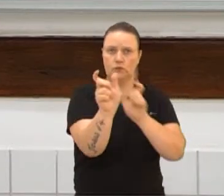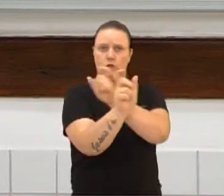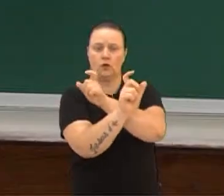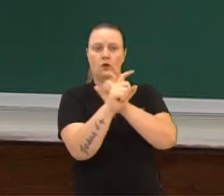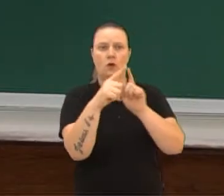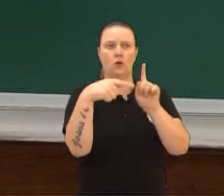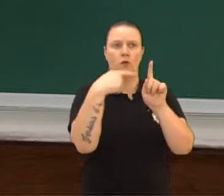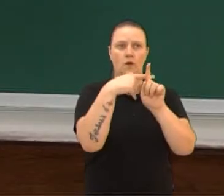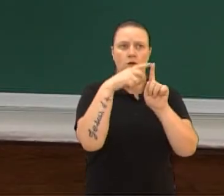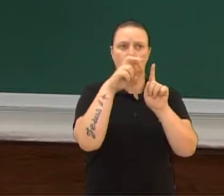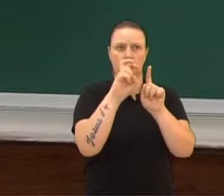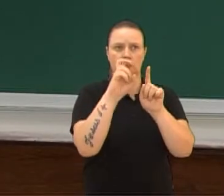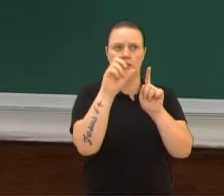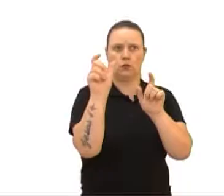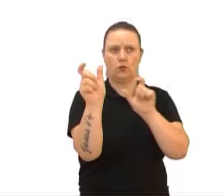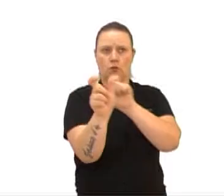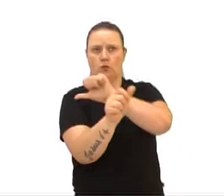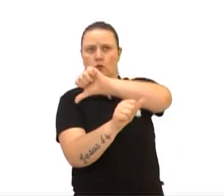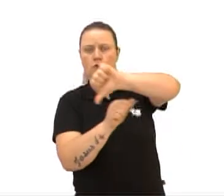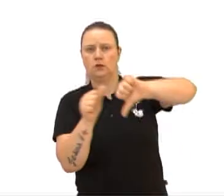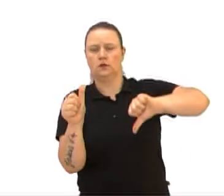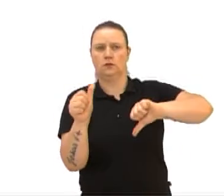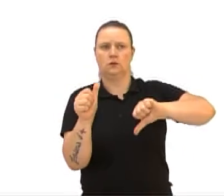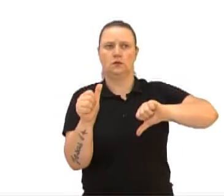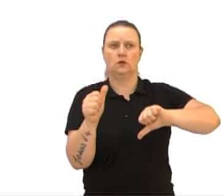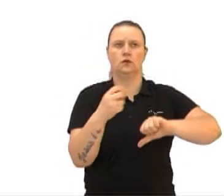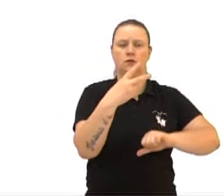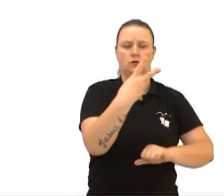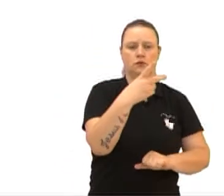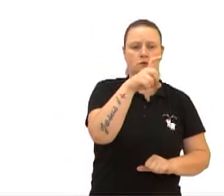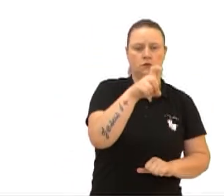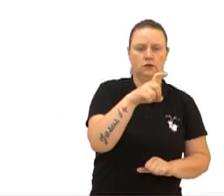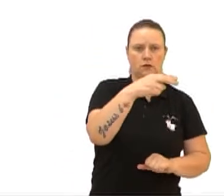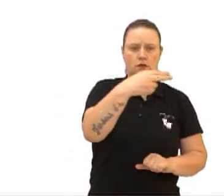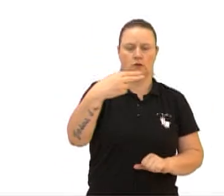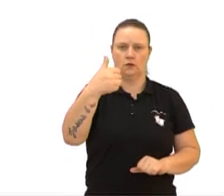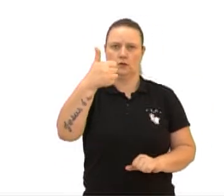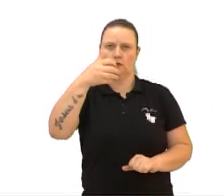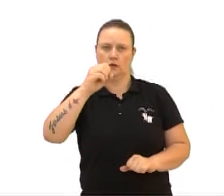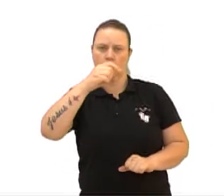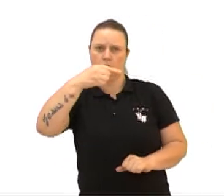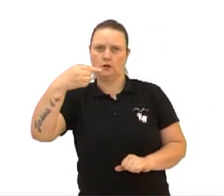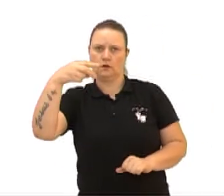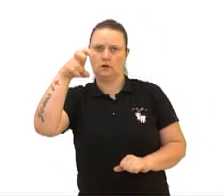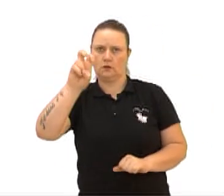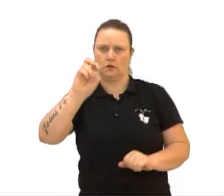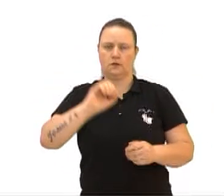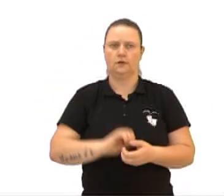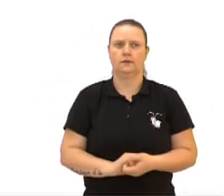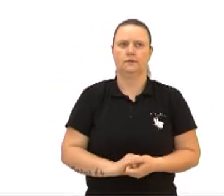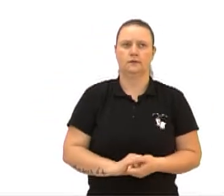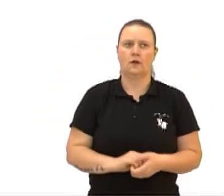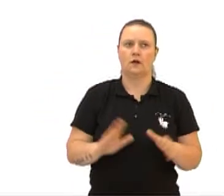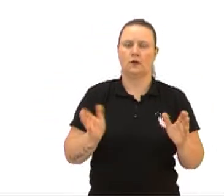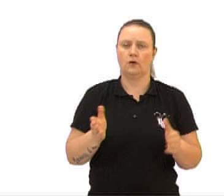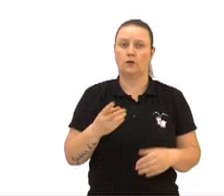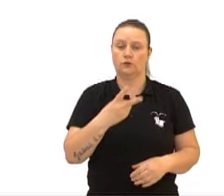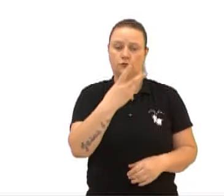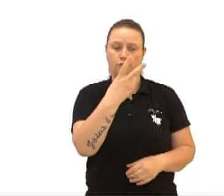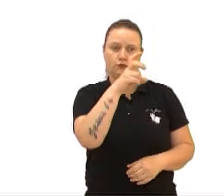da igualdade. 2x igual a 10 menos 5. 2x igual a 5, logo, o meu x